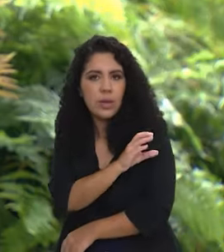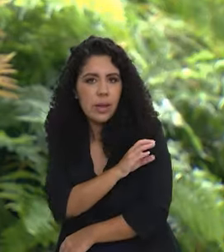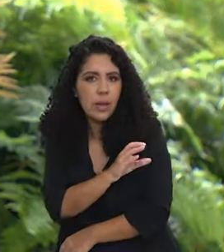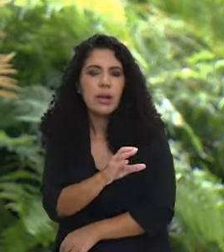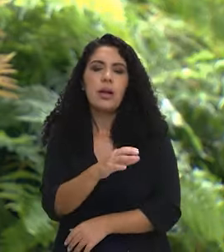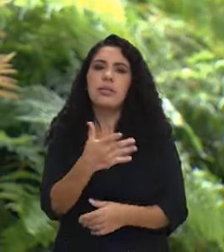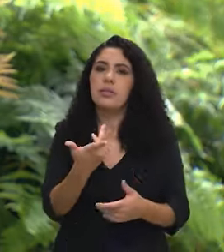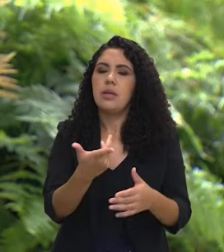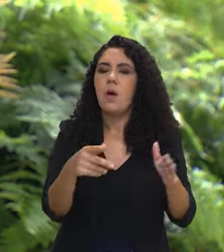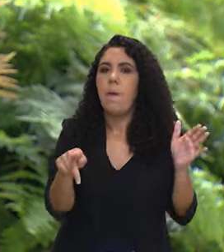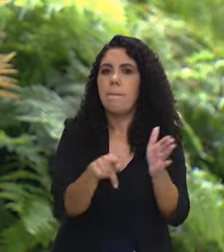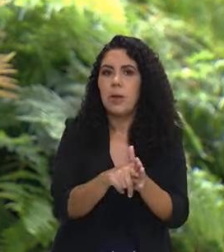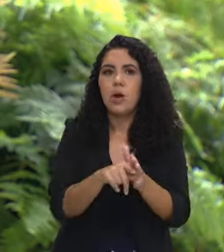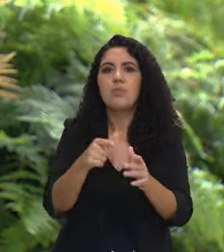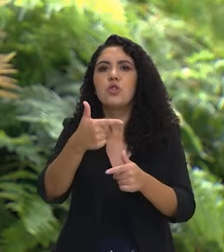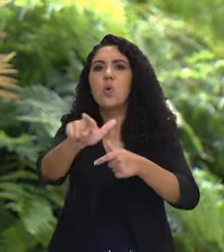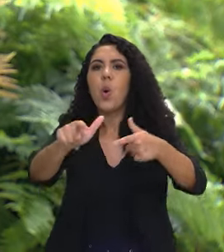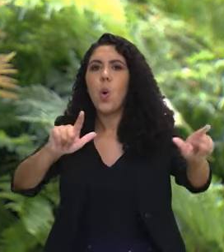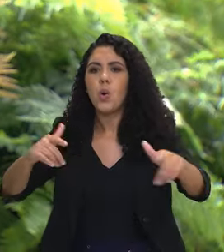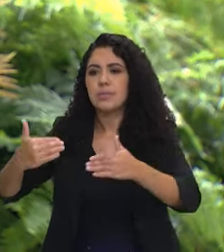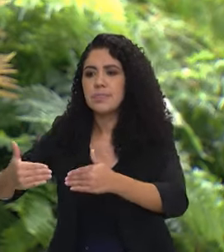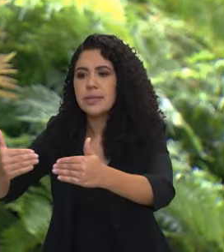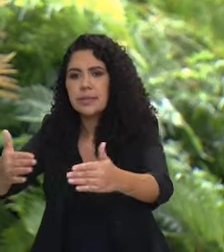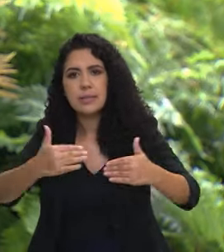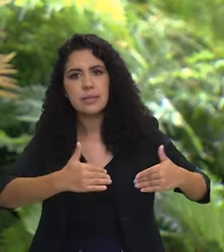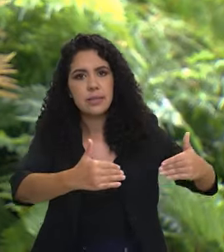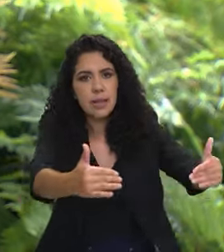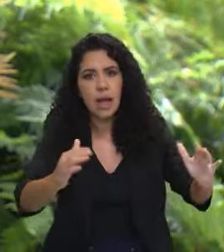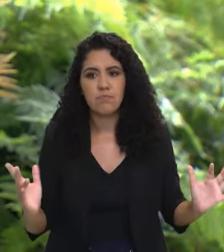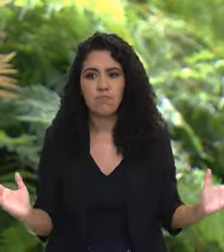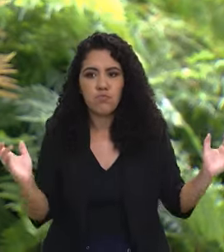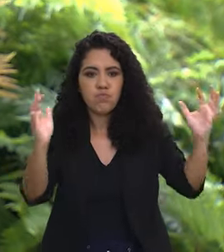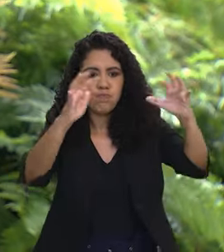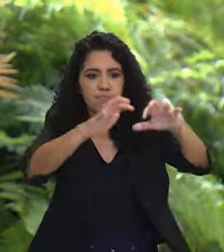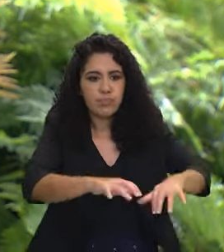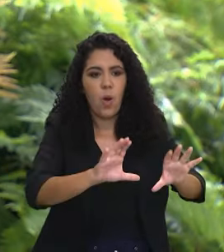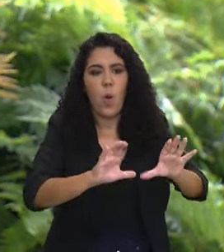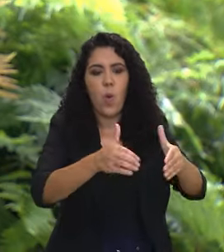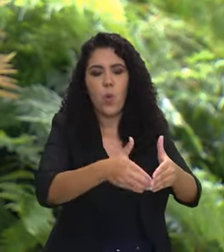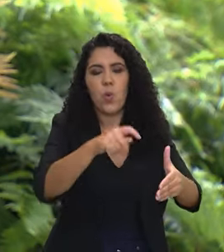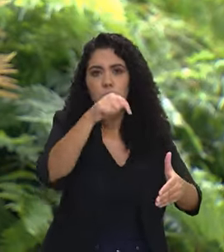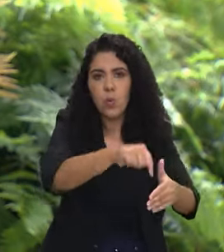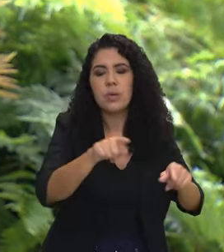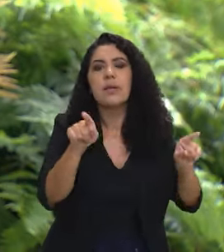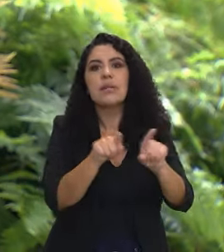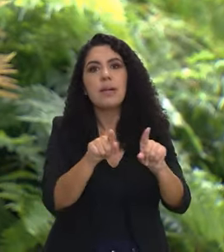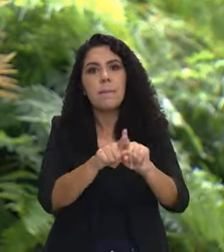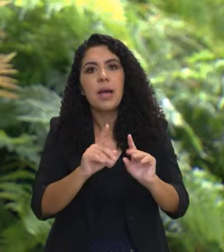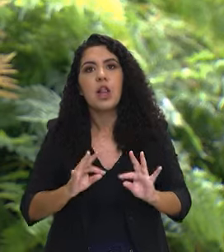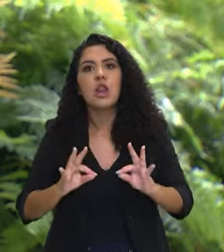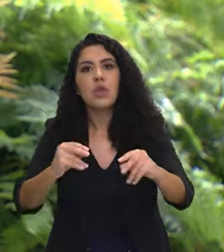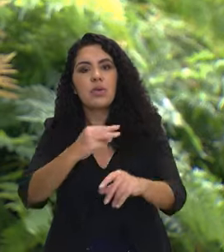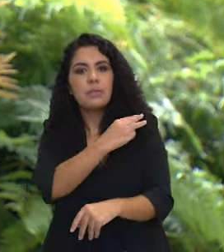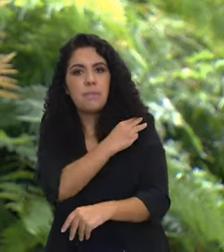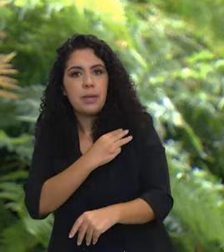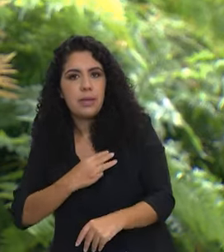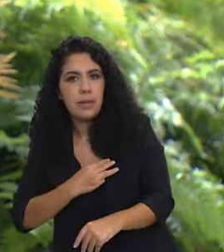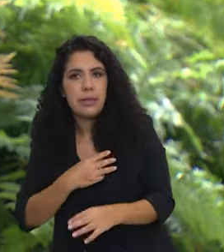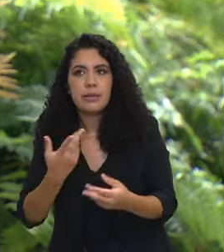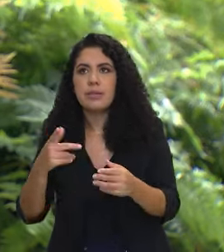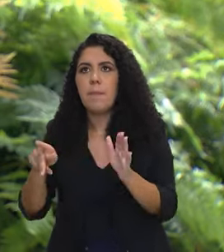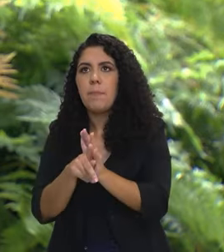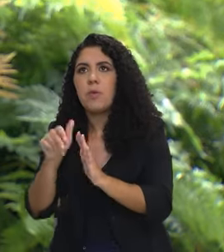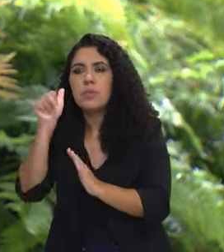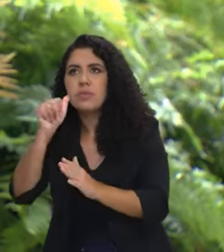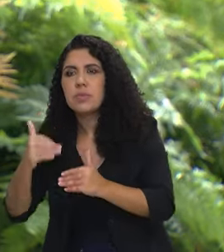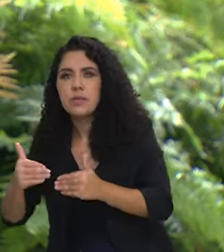agora, aproximadamente, duas reuniões, maio e junho, presenciais, e uma reunião final de todas as ministras das